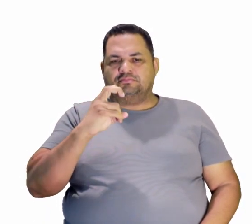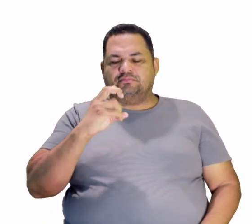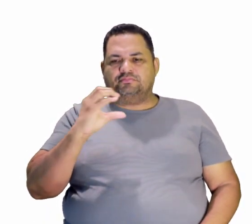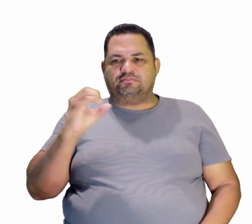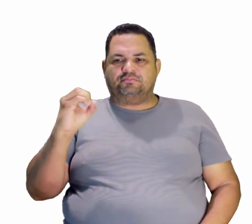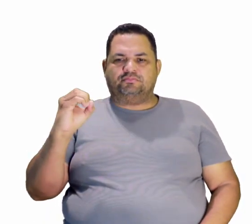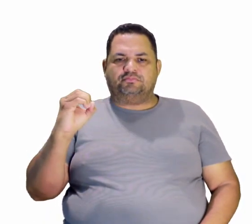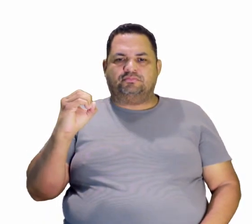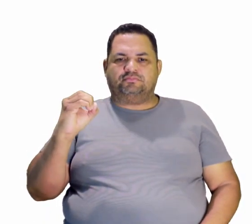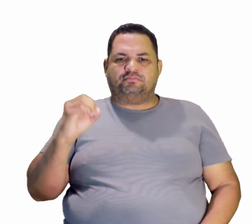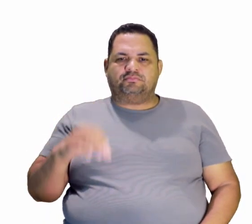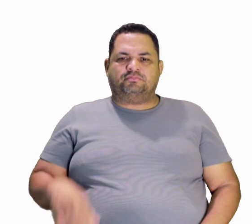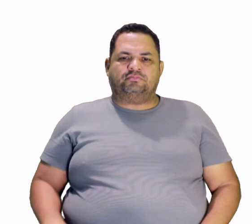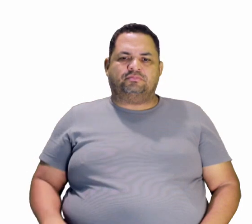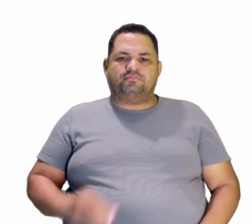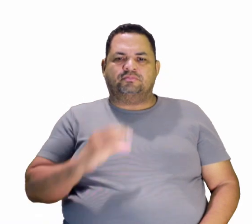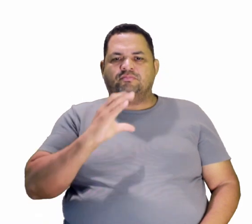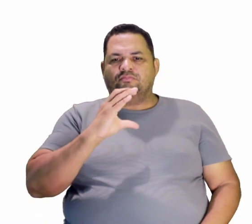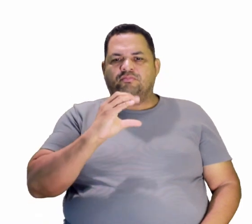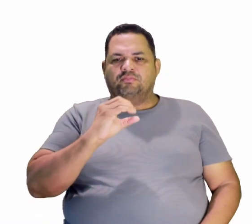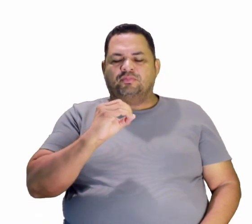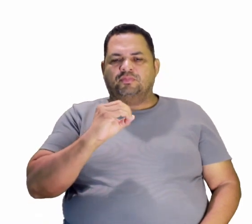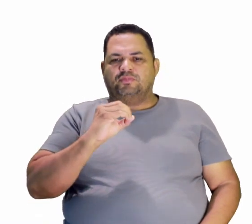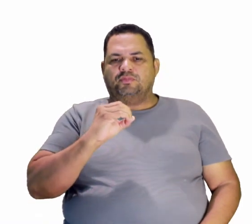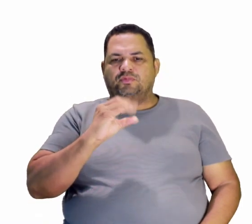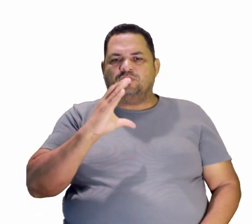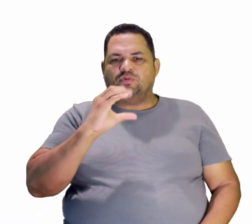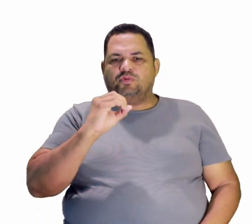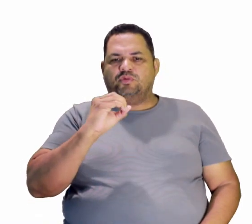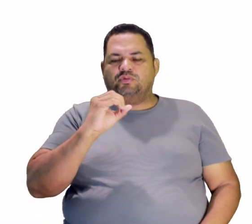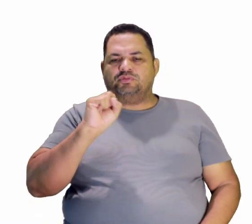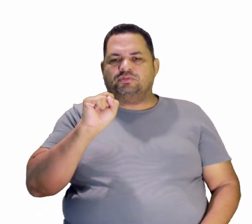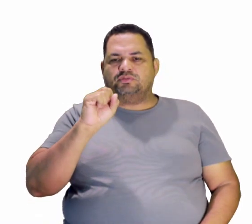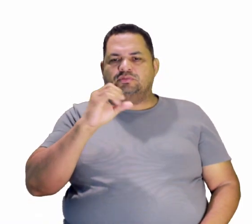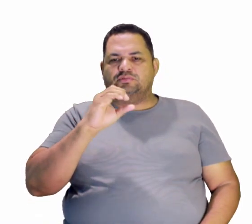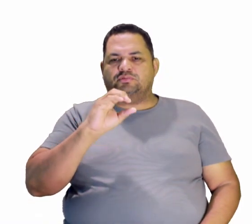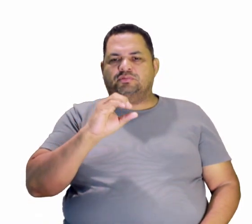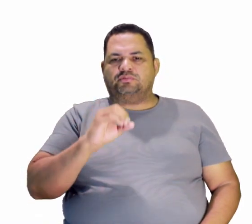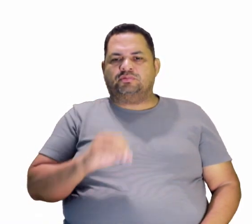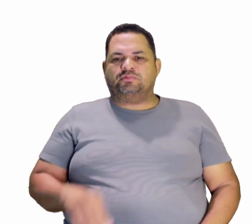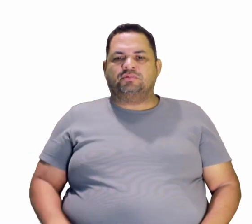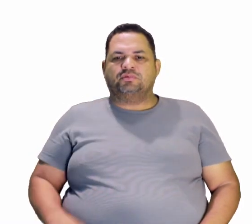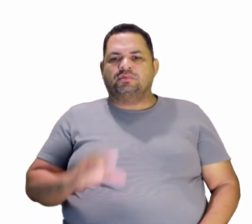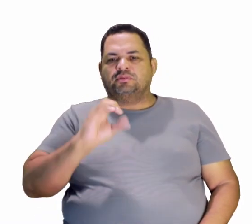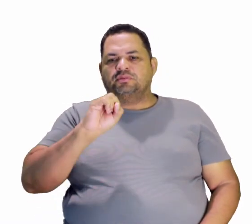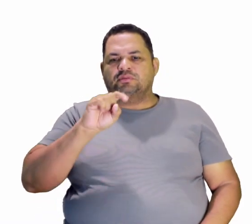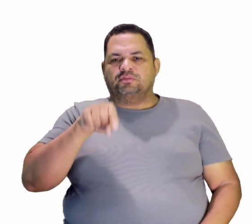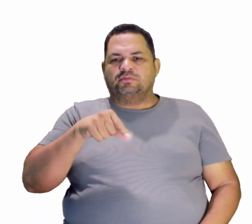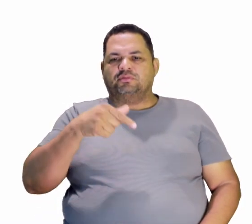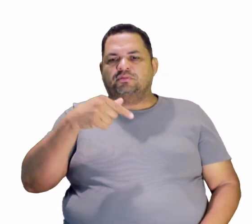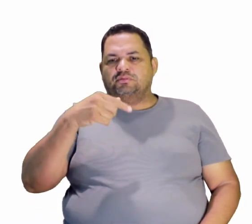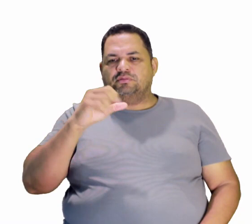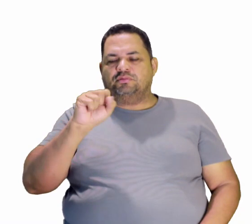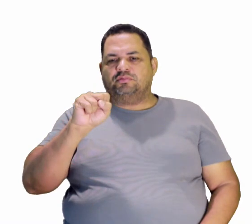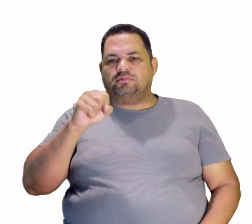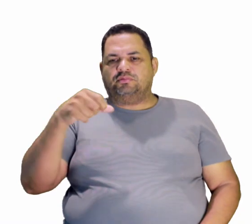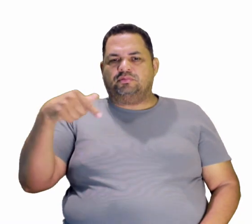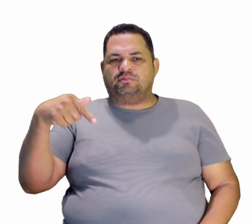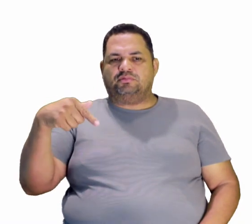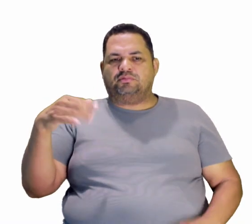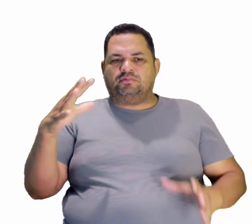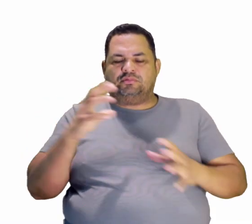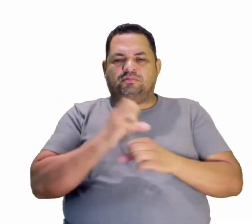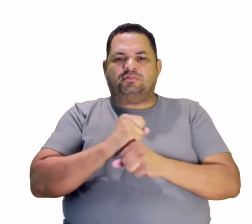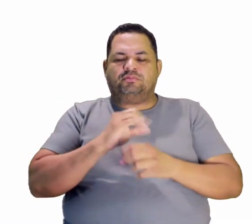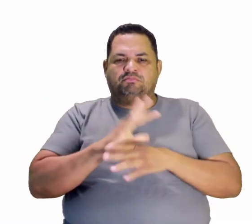verdade, né? E o cosseno de 30 é raiz de 3 sobre 2, na verdade 0,87, calculando direitinho